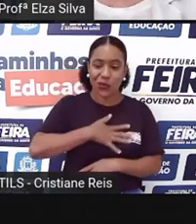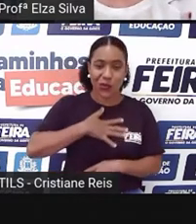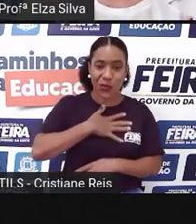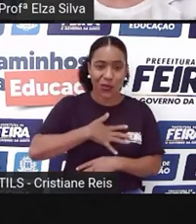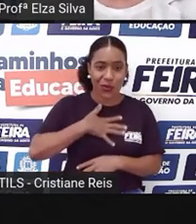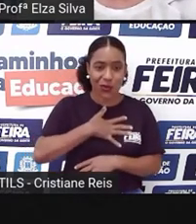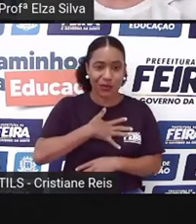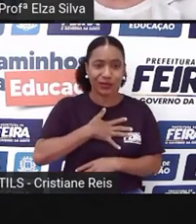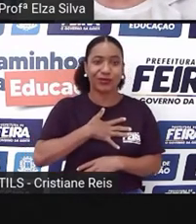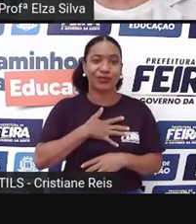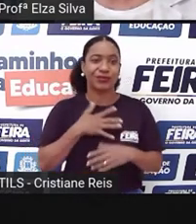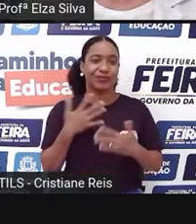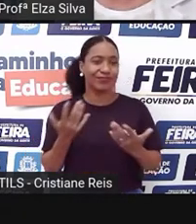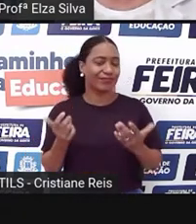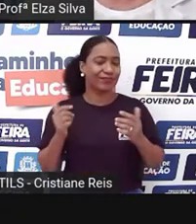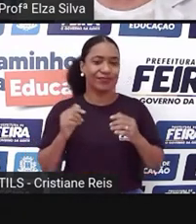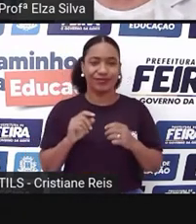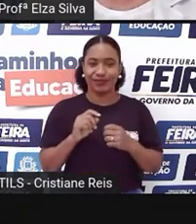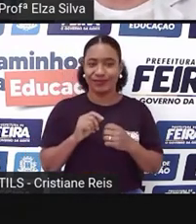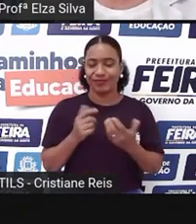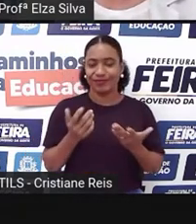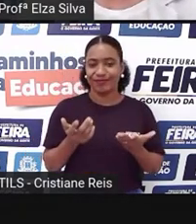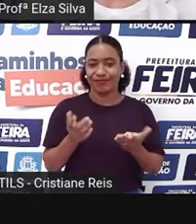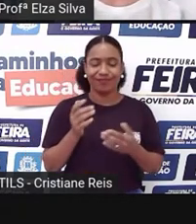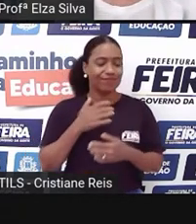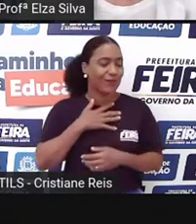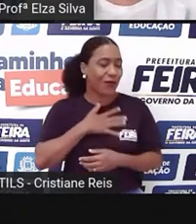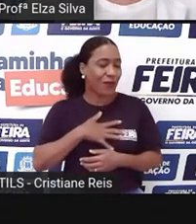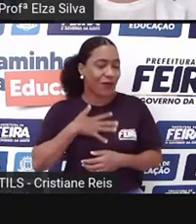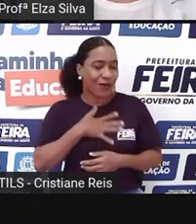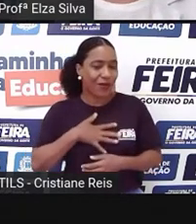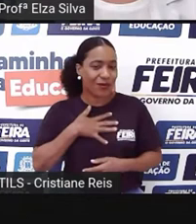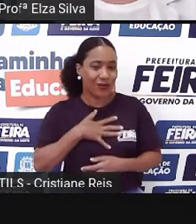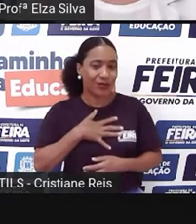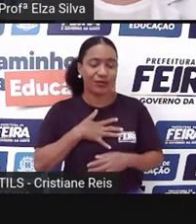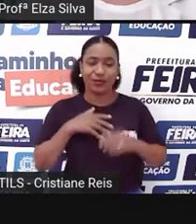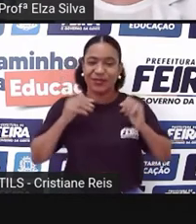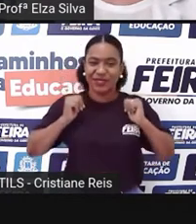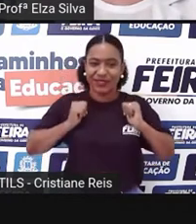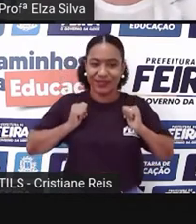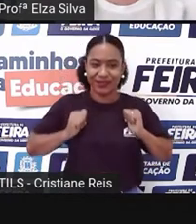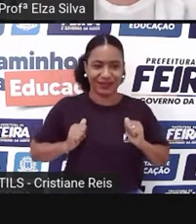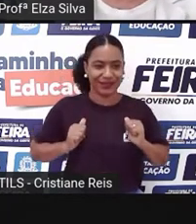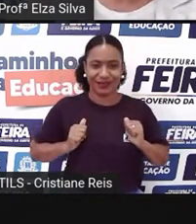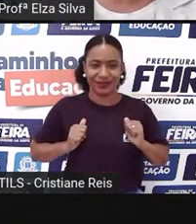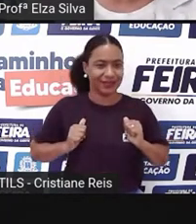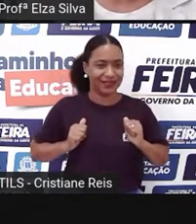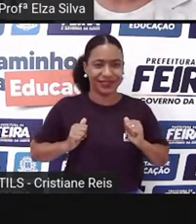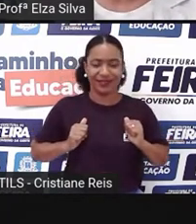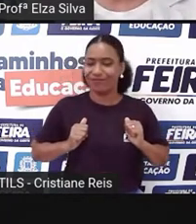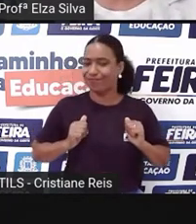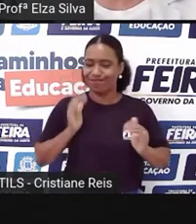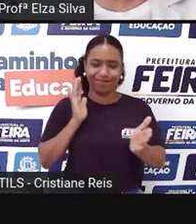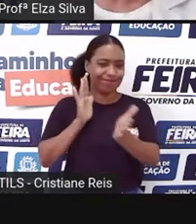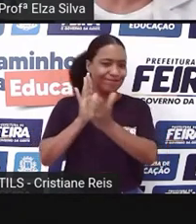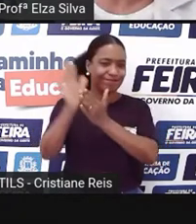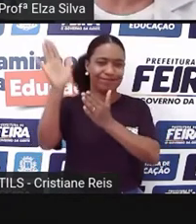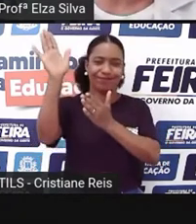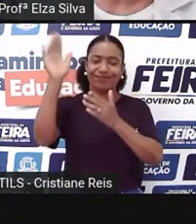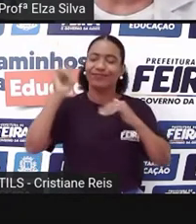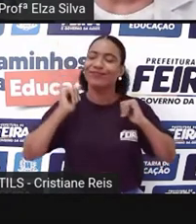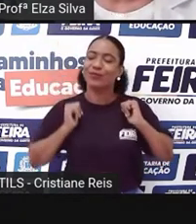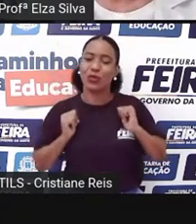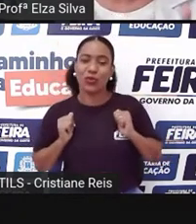não fazer mochila, mas no sentido assim, de pegar a mochila e sair por aí ao ar